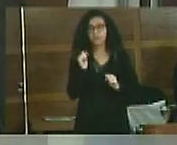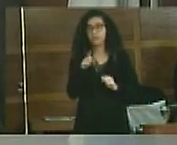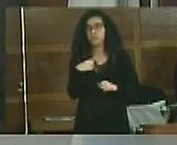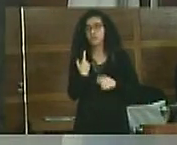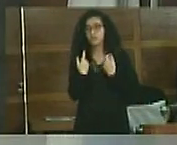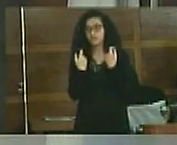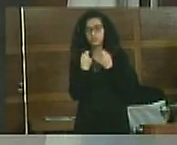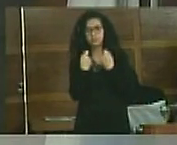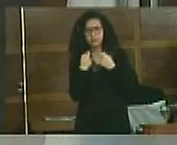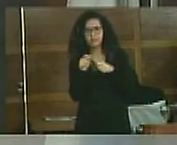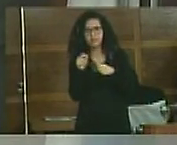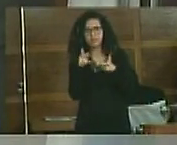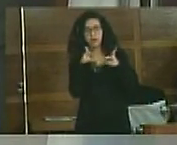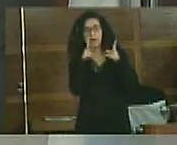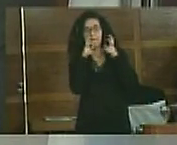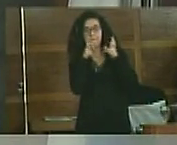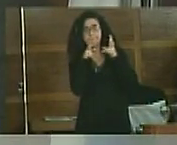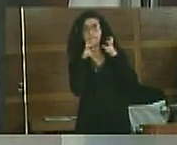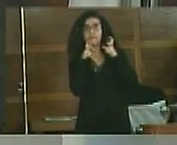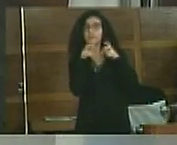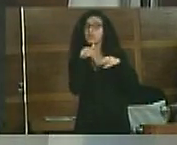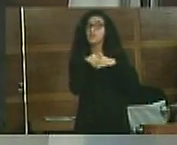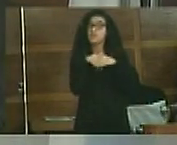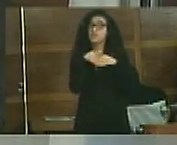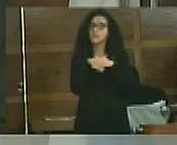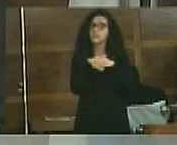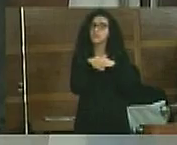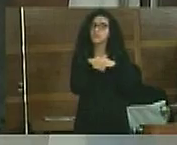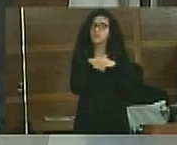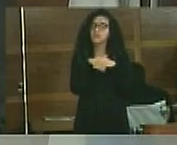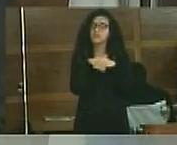nós temos que abrir o olho. Está aí, a eleição está aí.